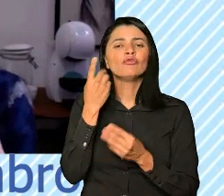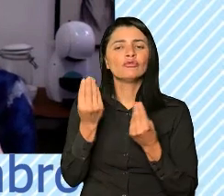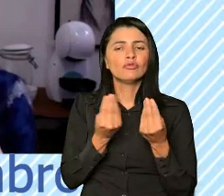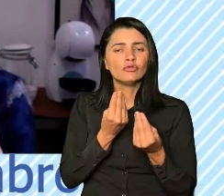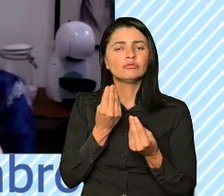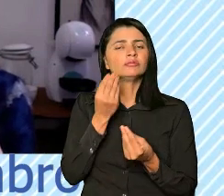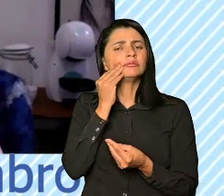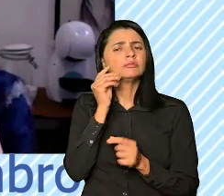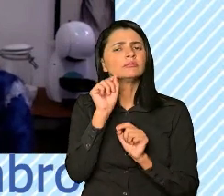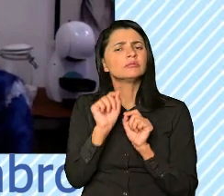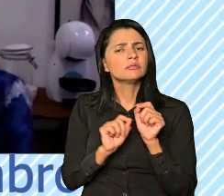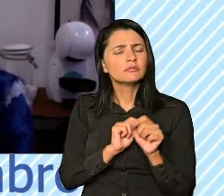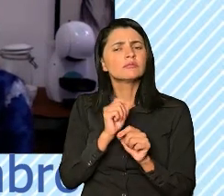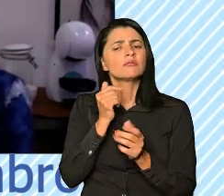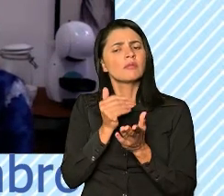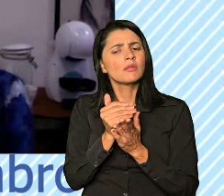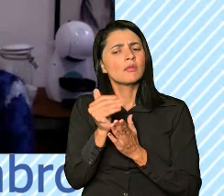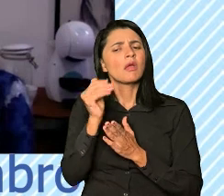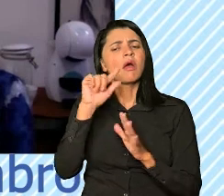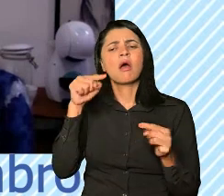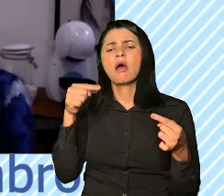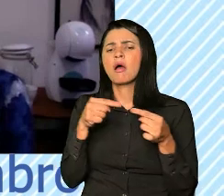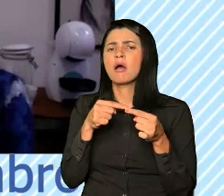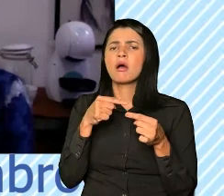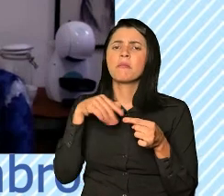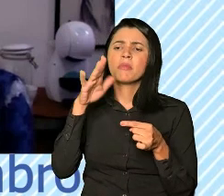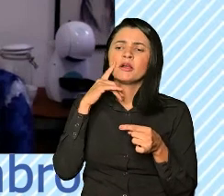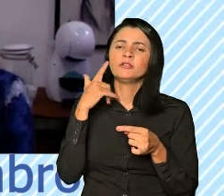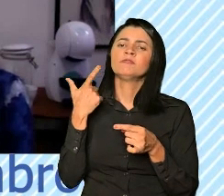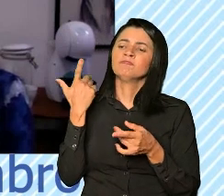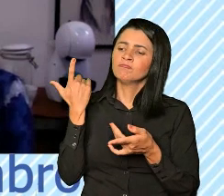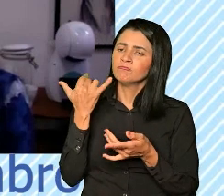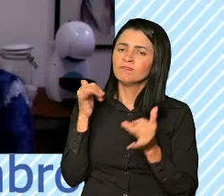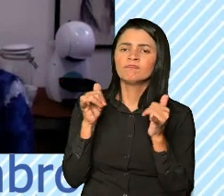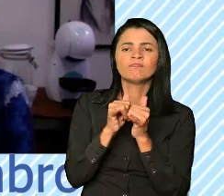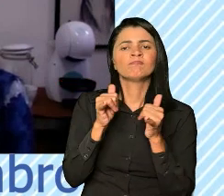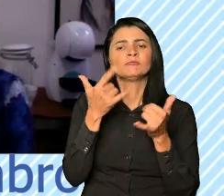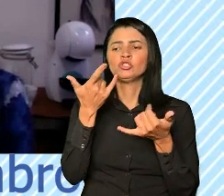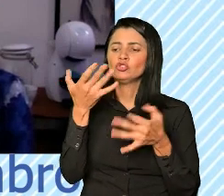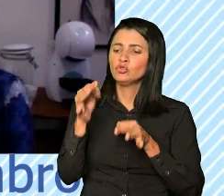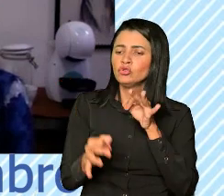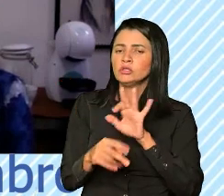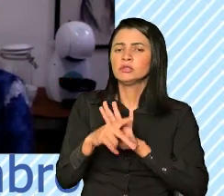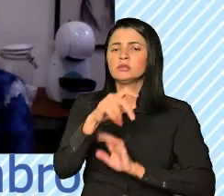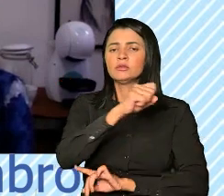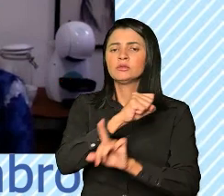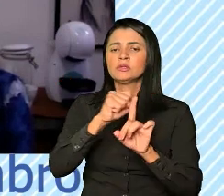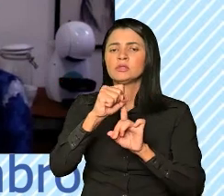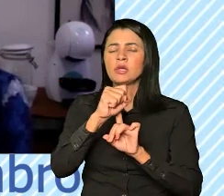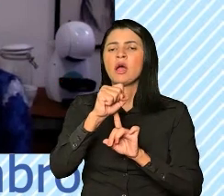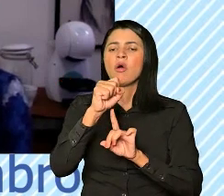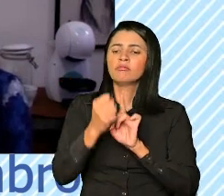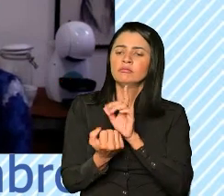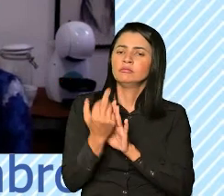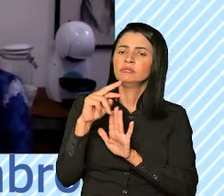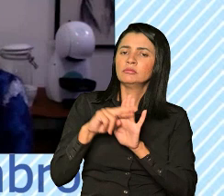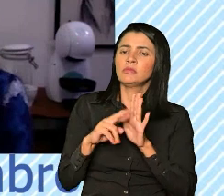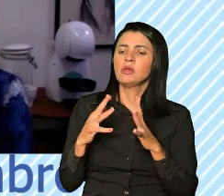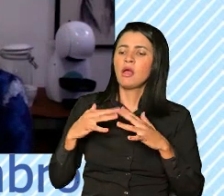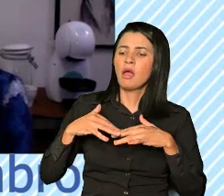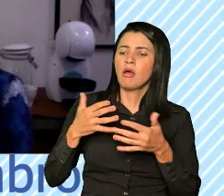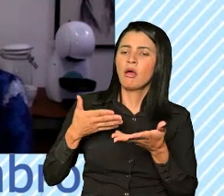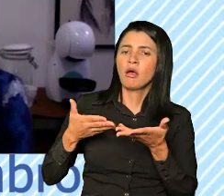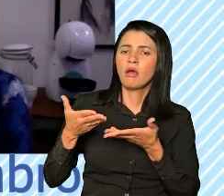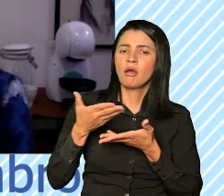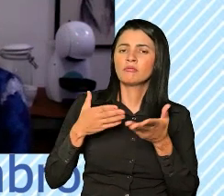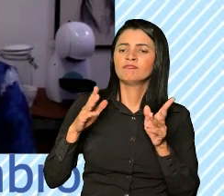e tentar partir para uma lógica mais de reconciliação, de justiça social, de revelação e harmonização